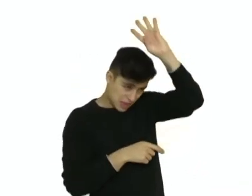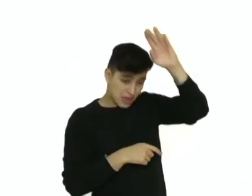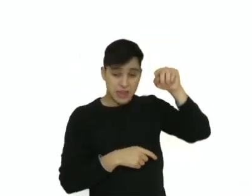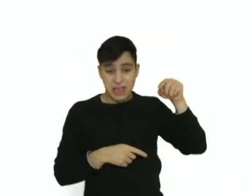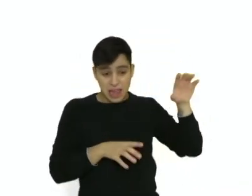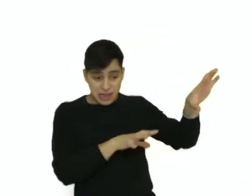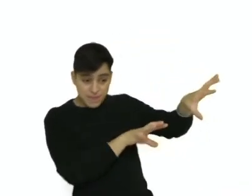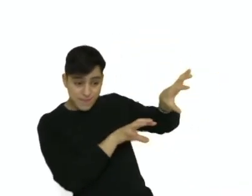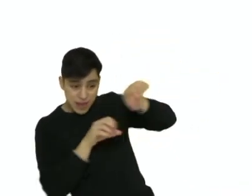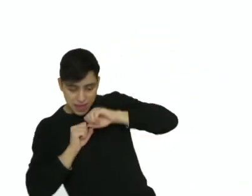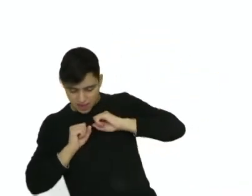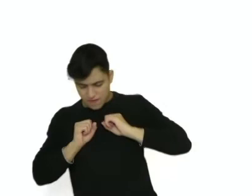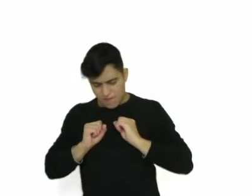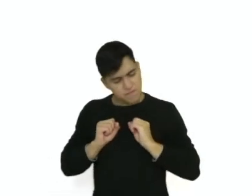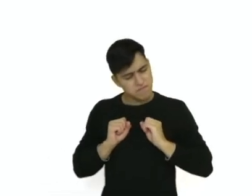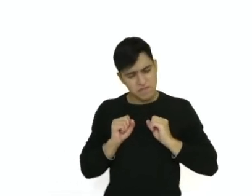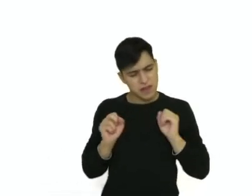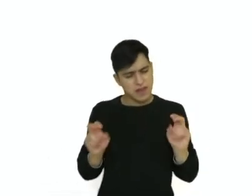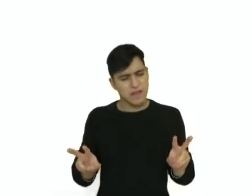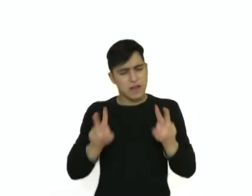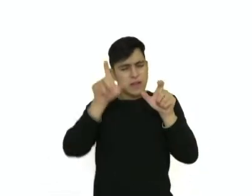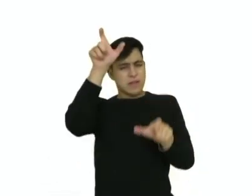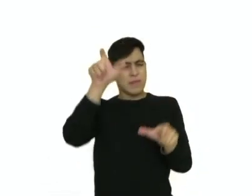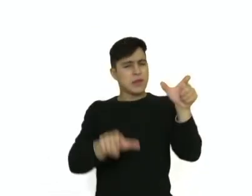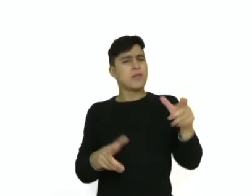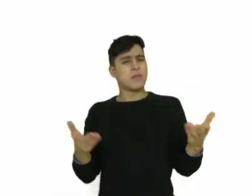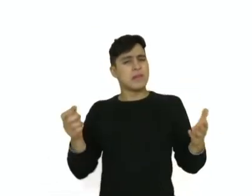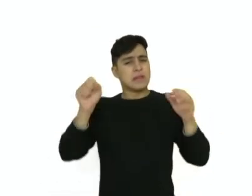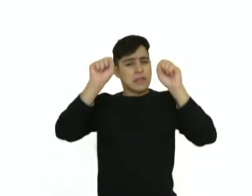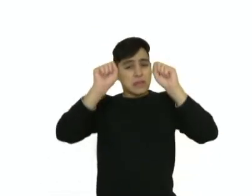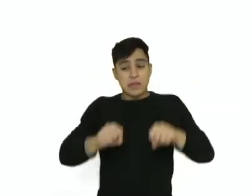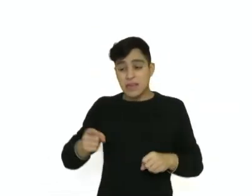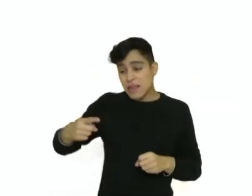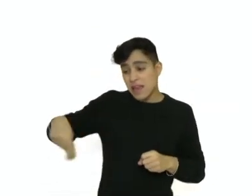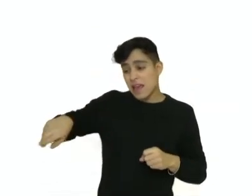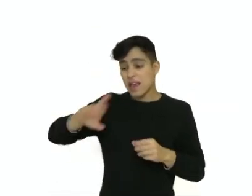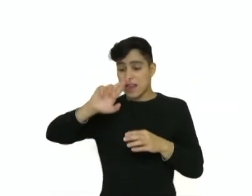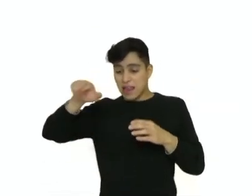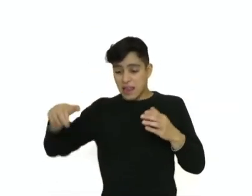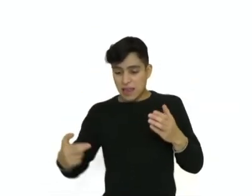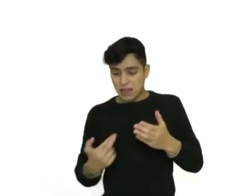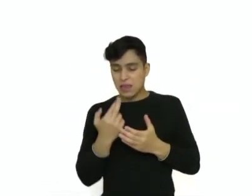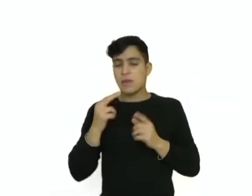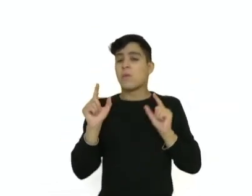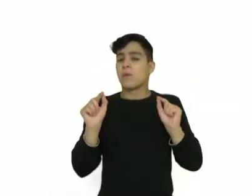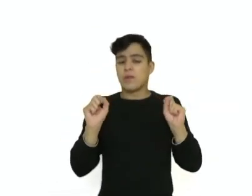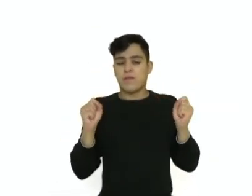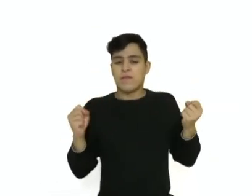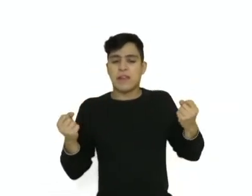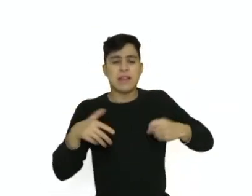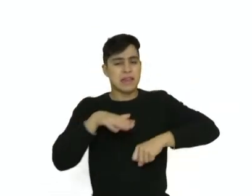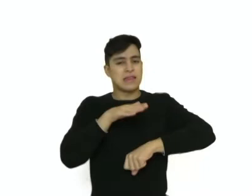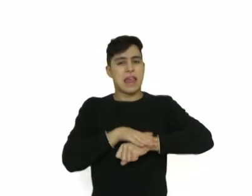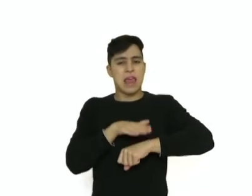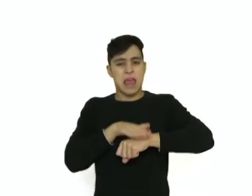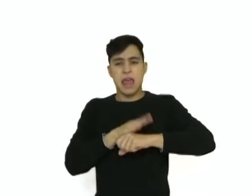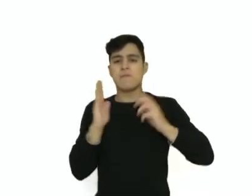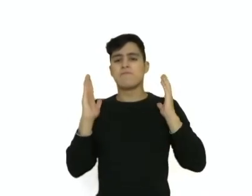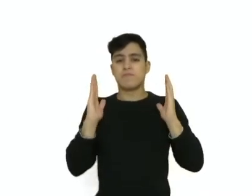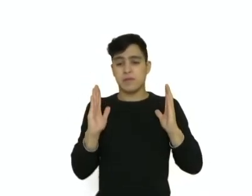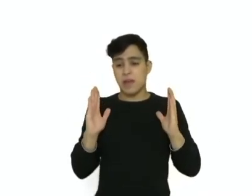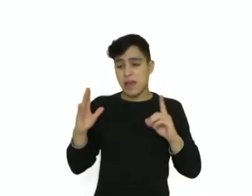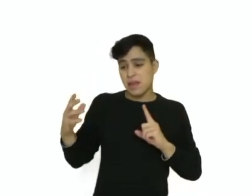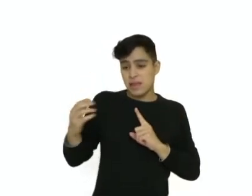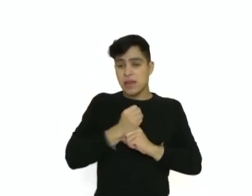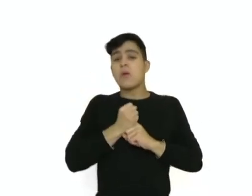uma nova visão do tempo. Para os renascentistas, o tempo pertence ao homem e este deve usá-lo para